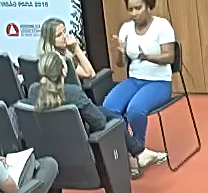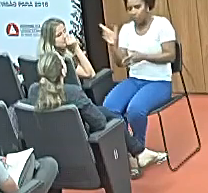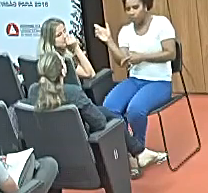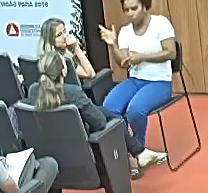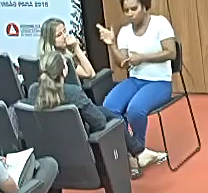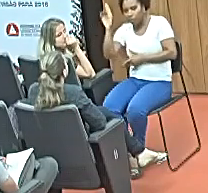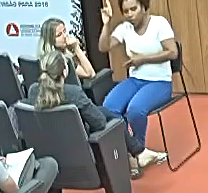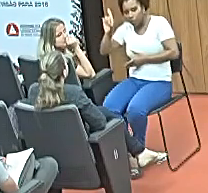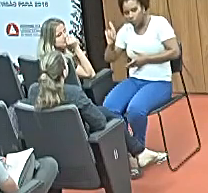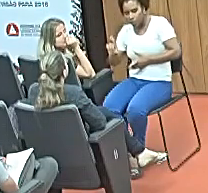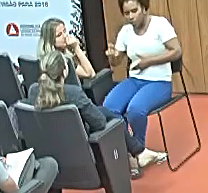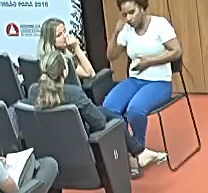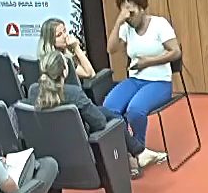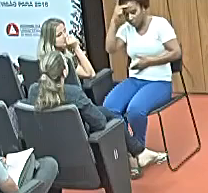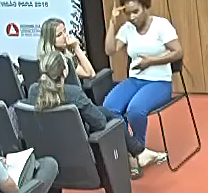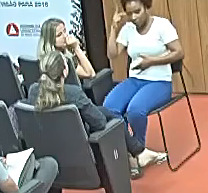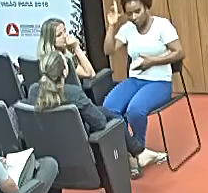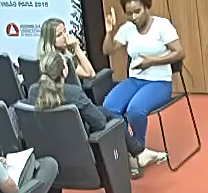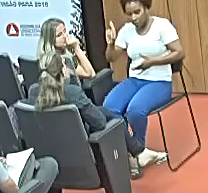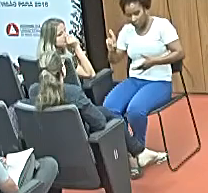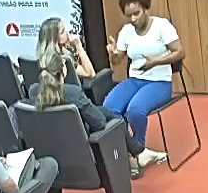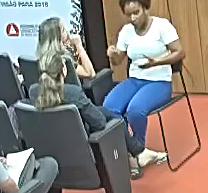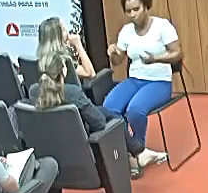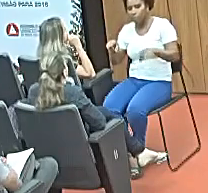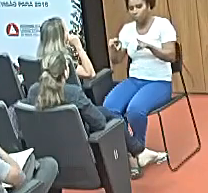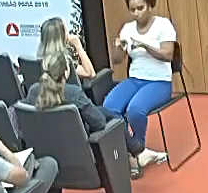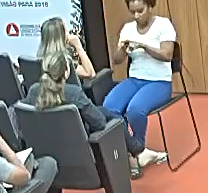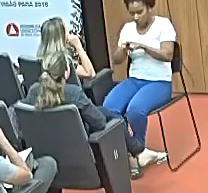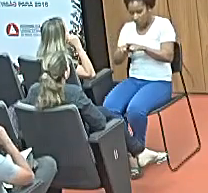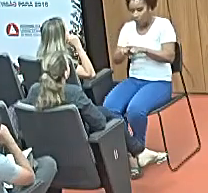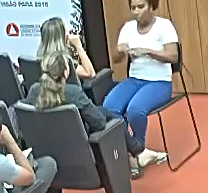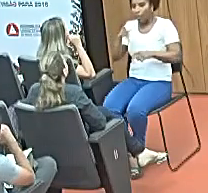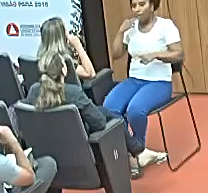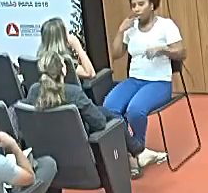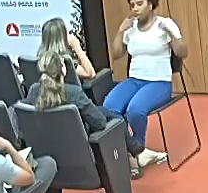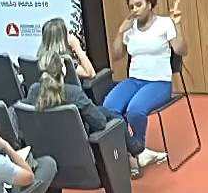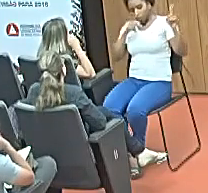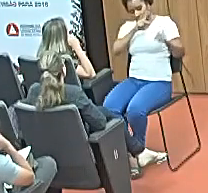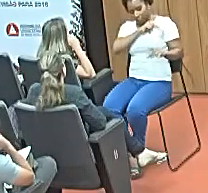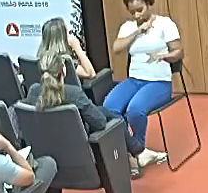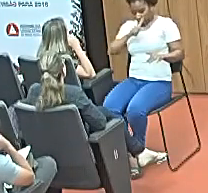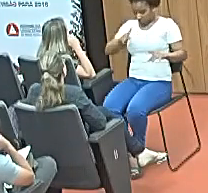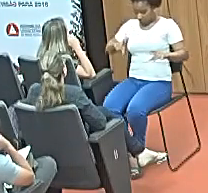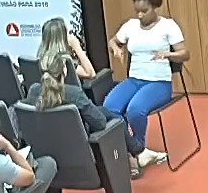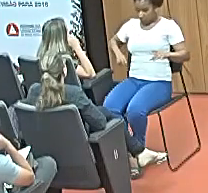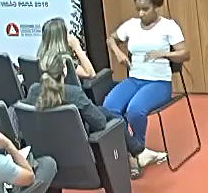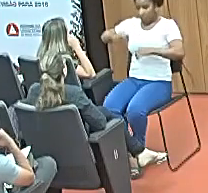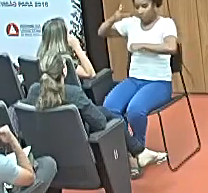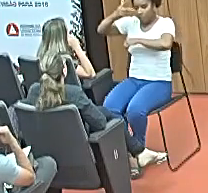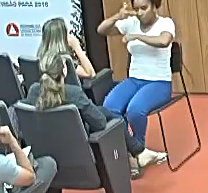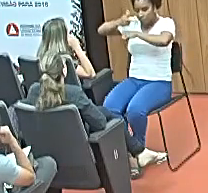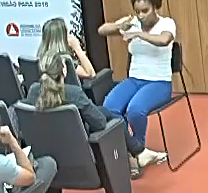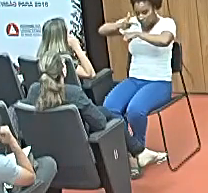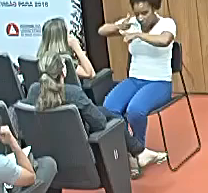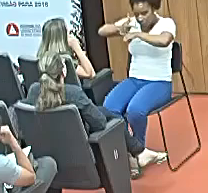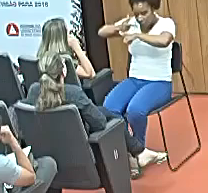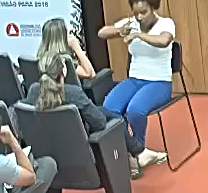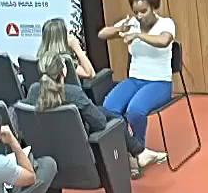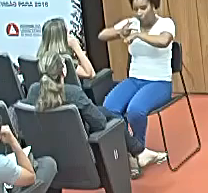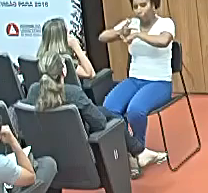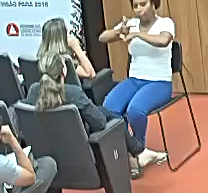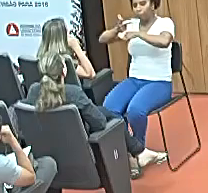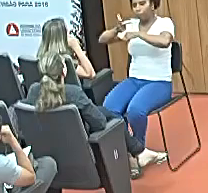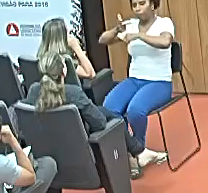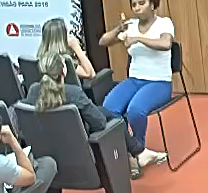explicitando os seus atrativos e segmentação como presidente do conselho estadual da pessoa idosa nós também deixamos é